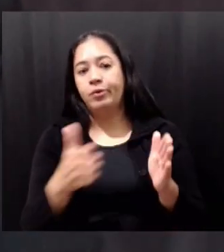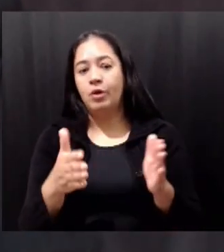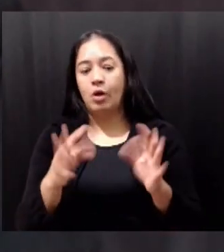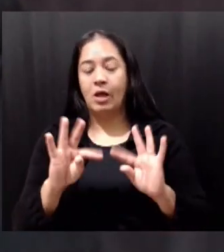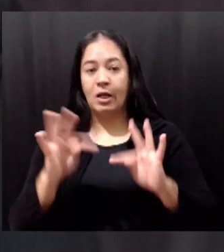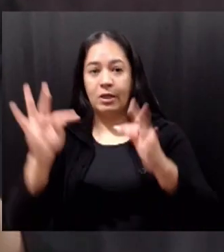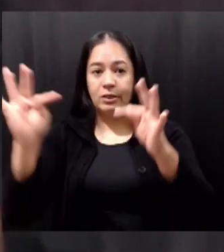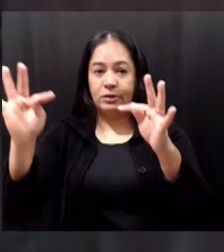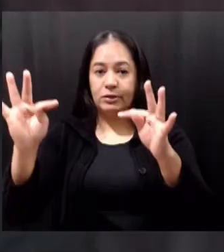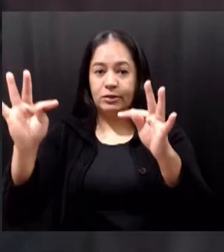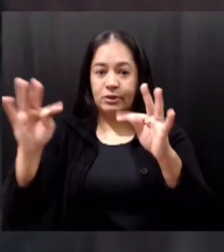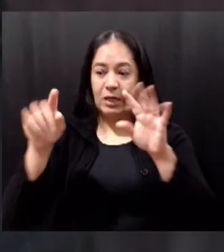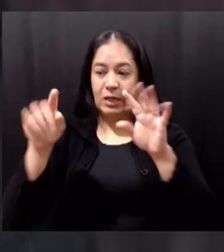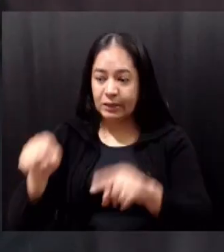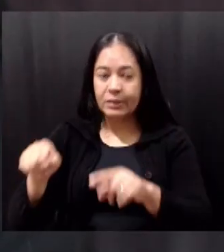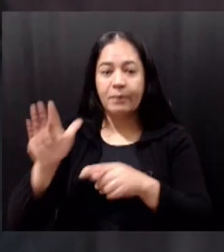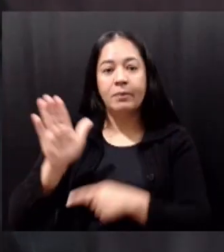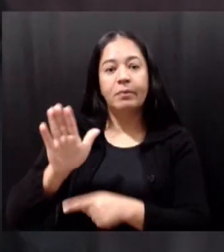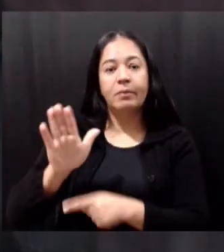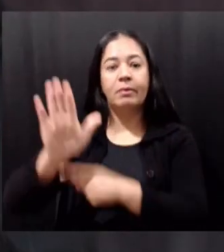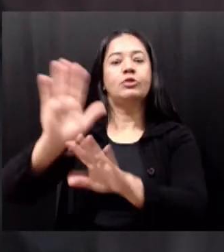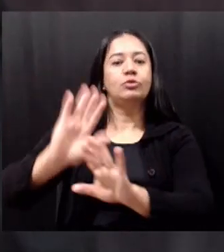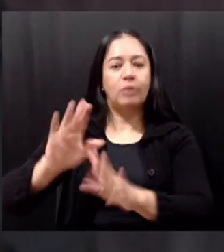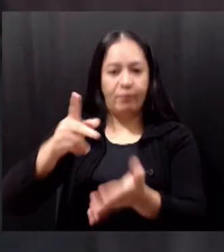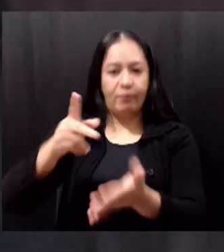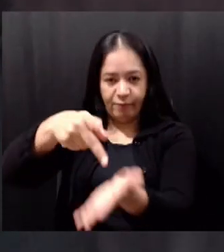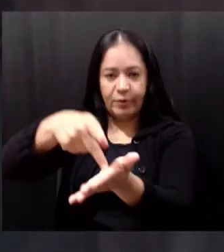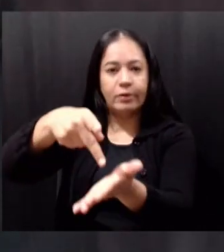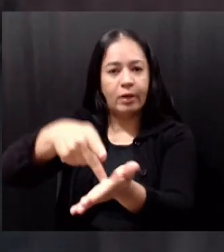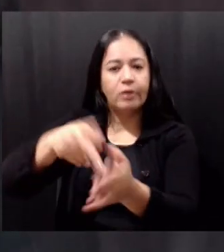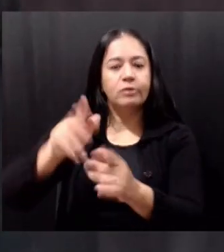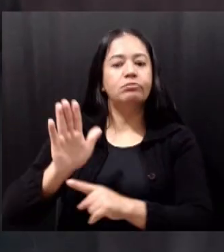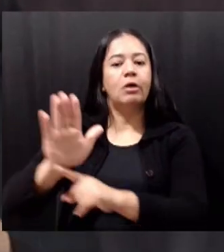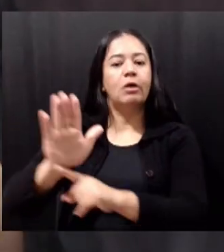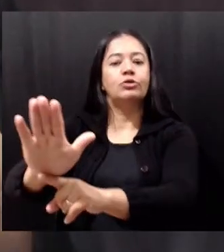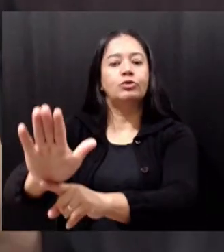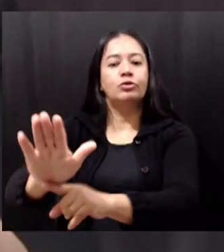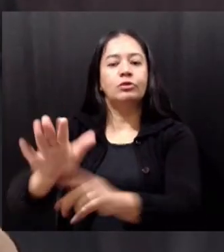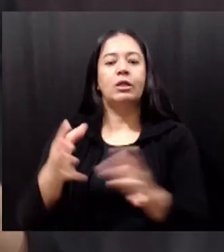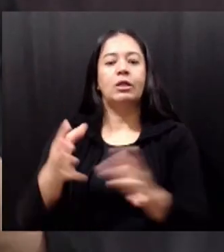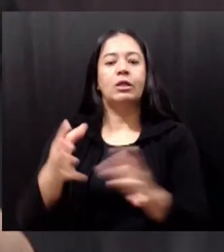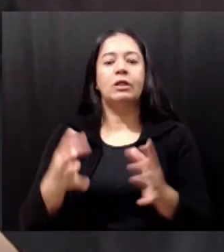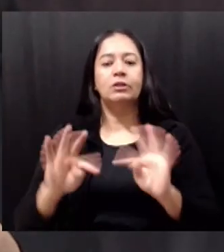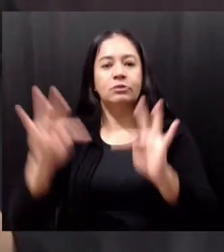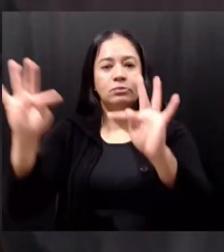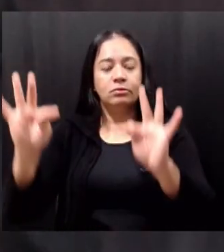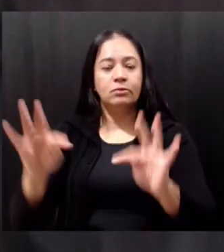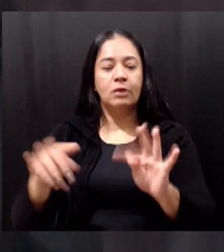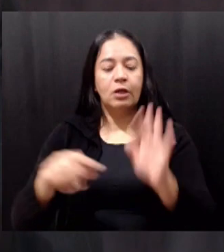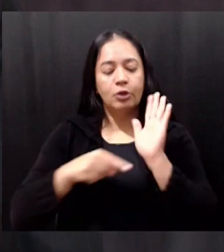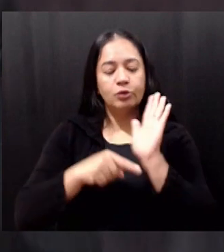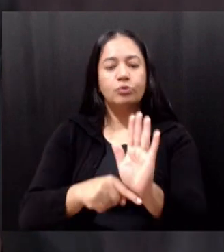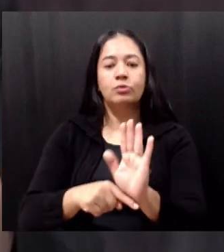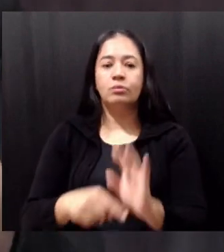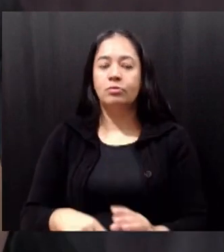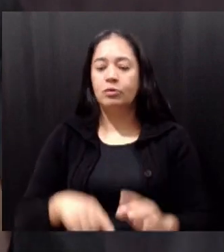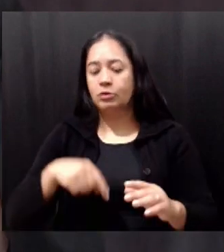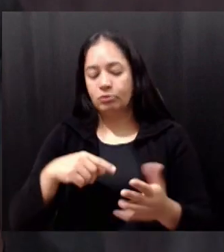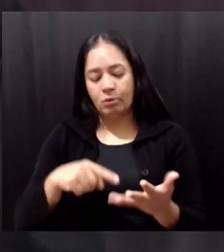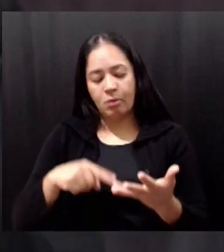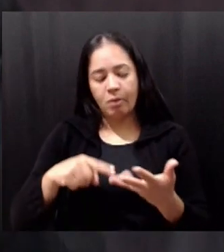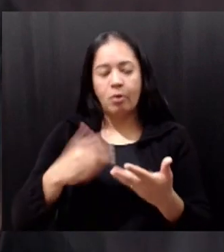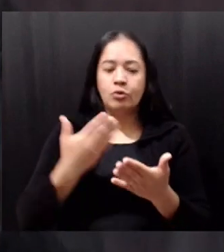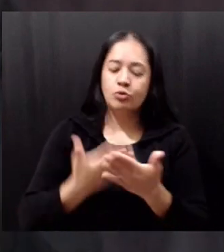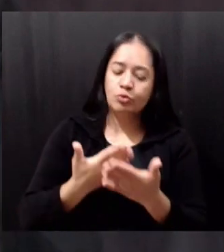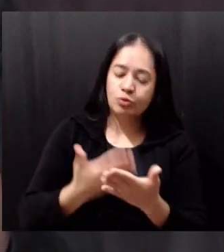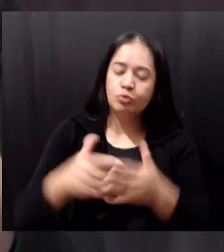para auxiliar, e é verdade, né? A tecnologia está para auxiliar os estudos, o trabalho. Mas os